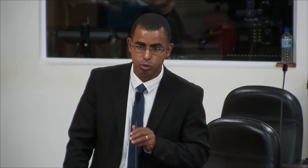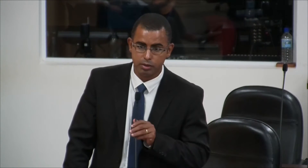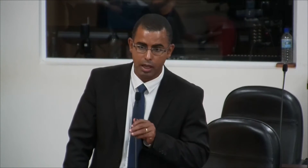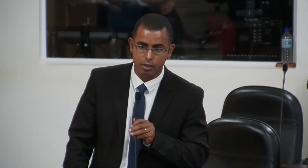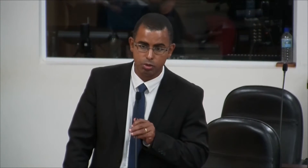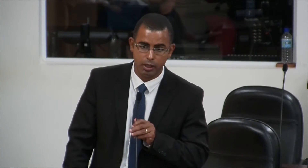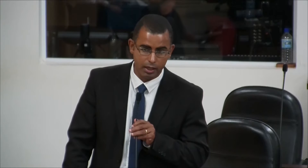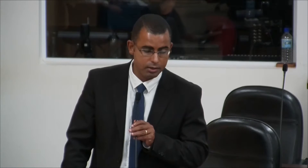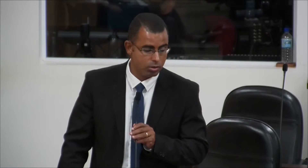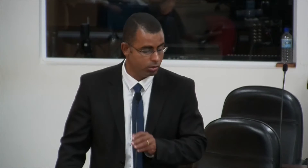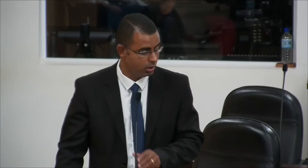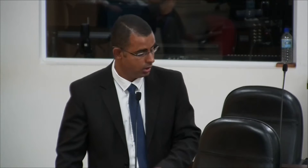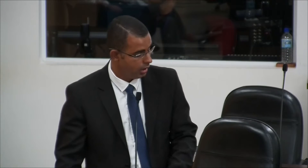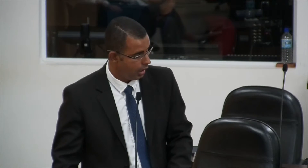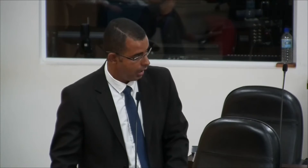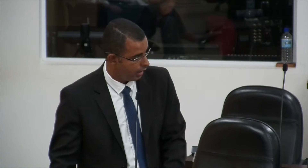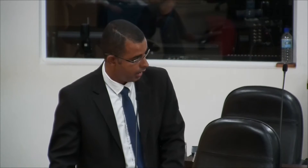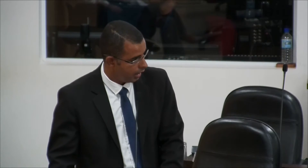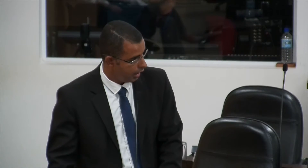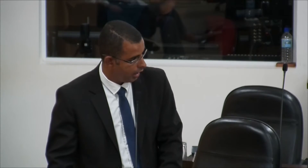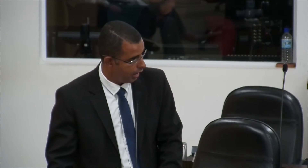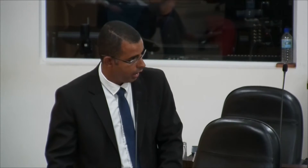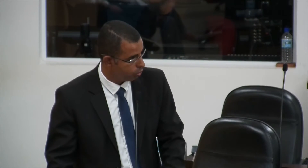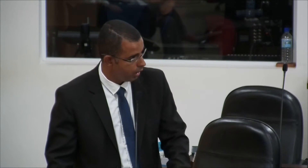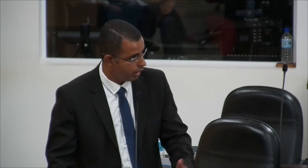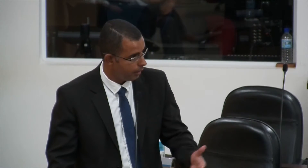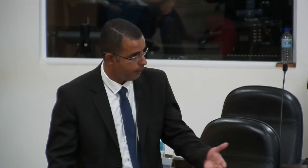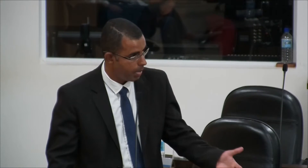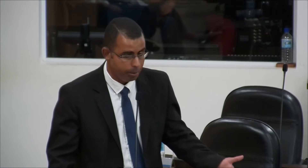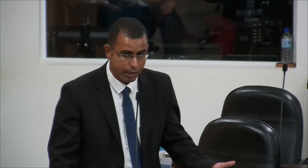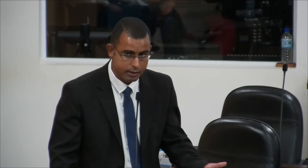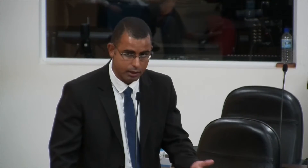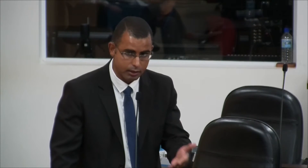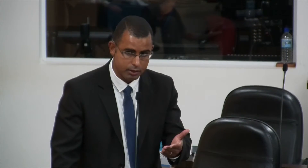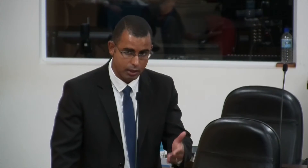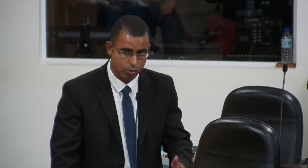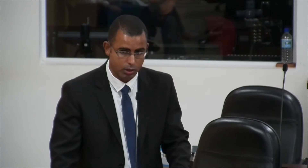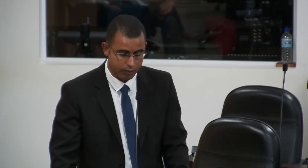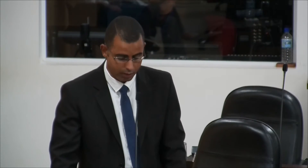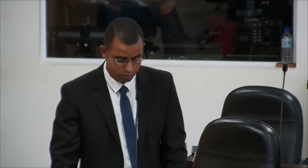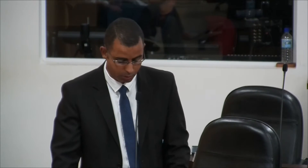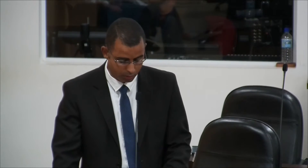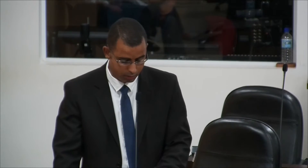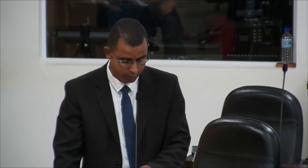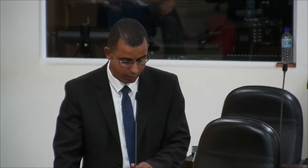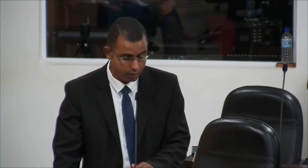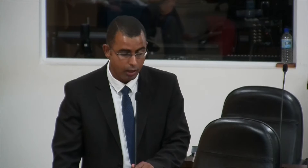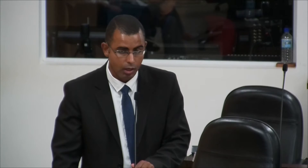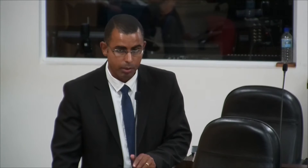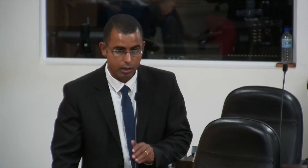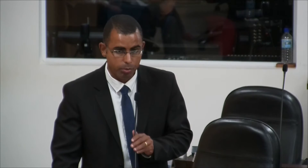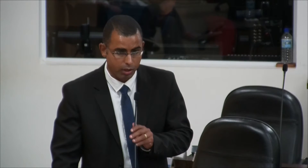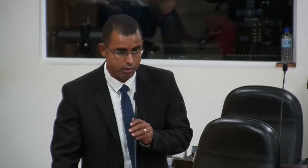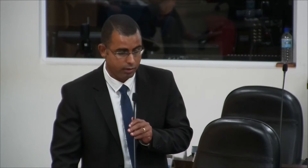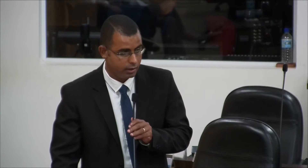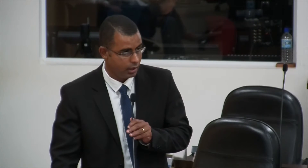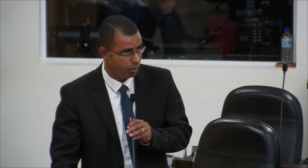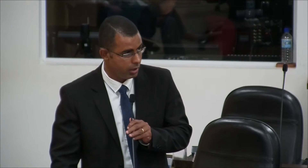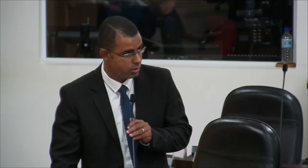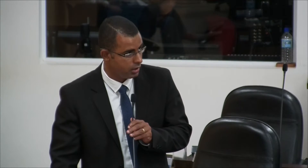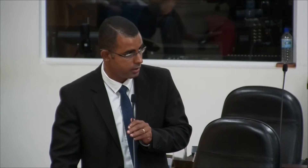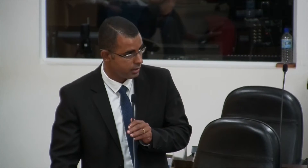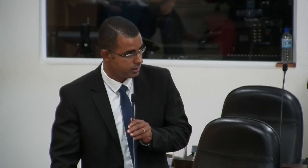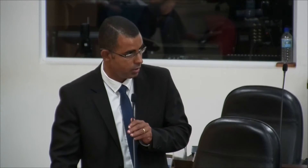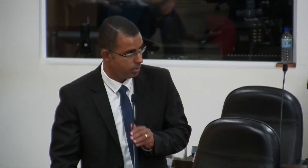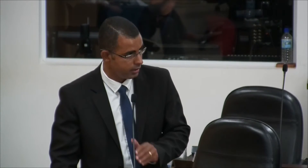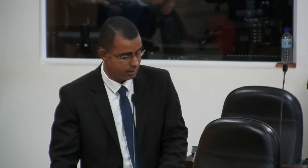tenha um sucesso e êxito a tua mesa diretora que vai assumir o ano que vem, para que possam